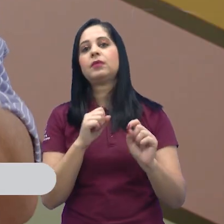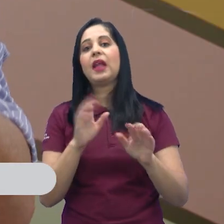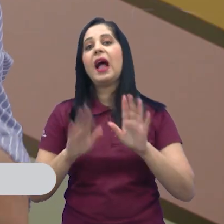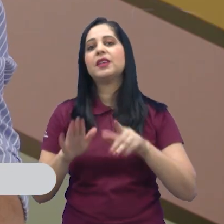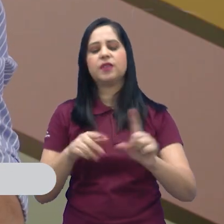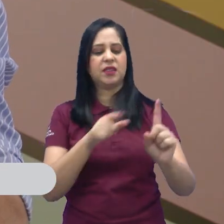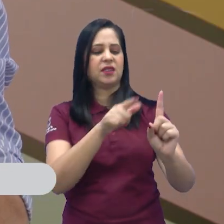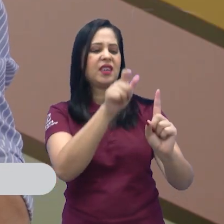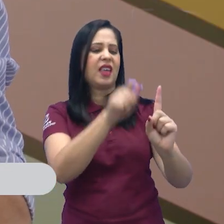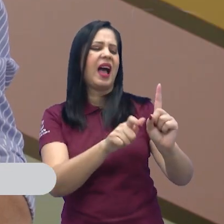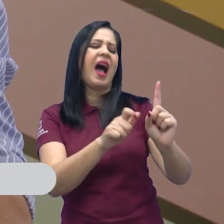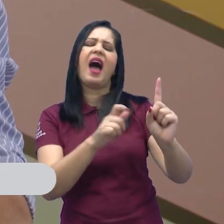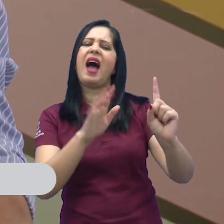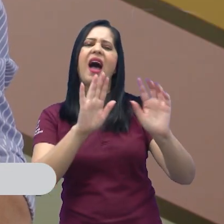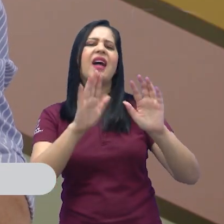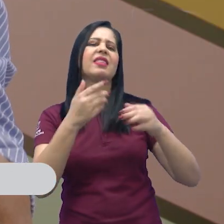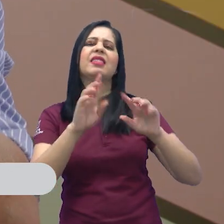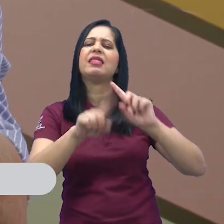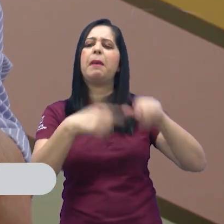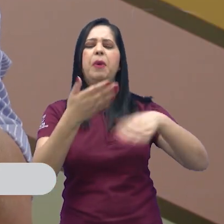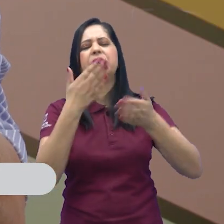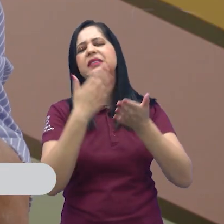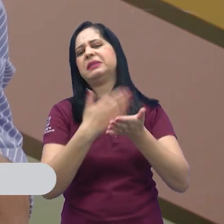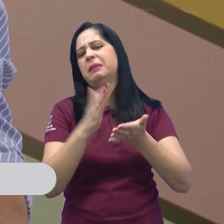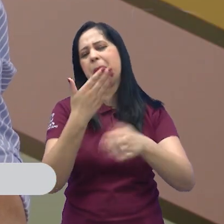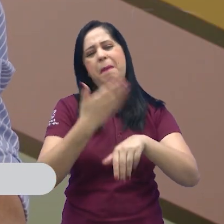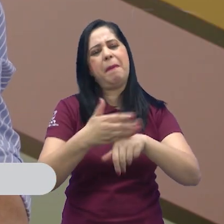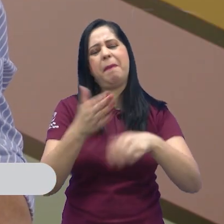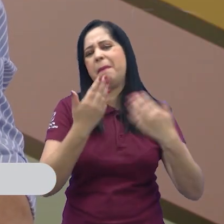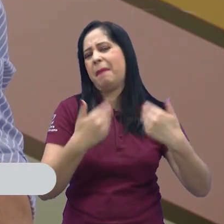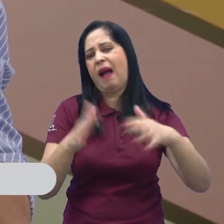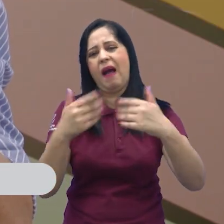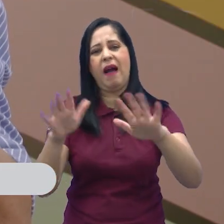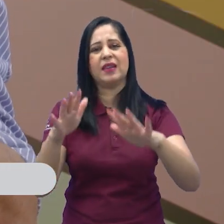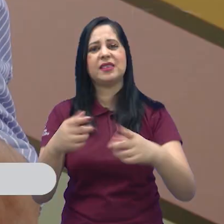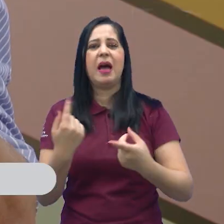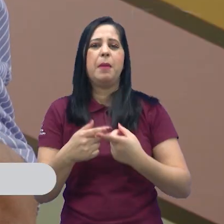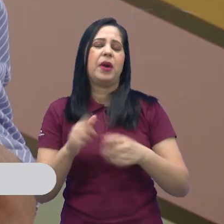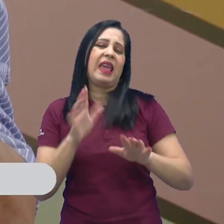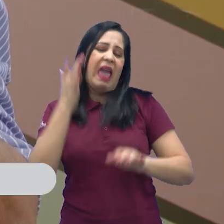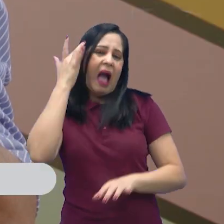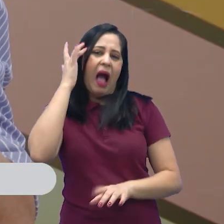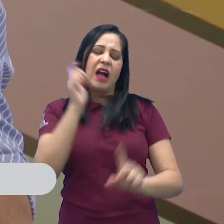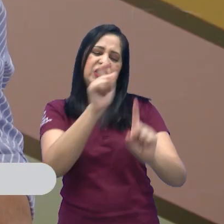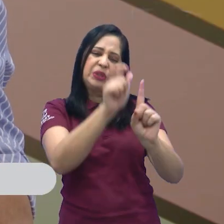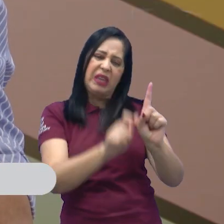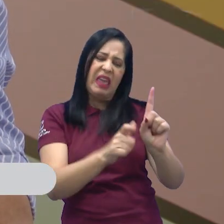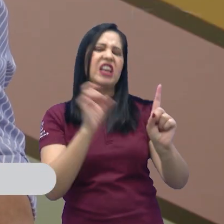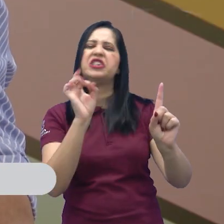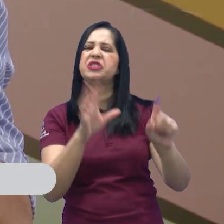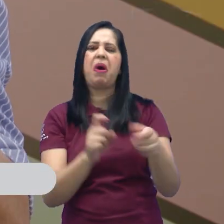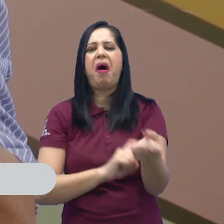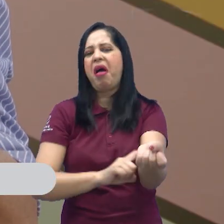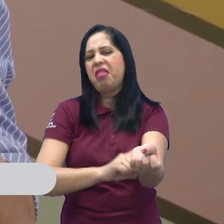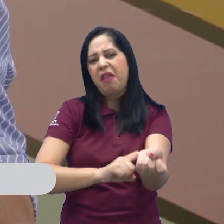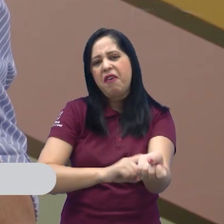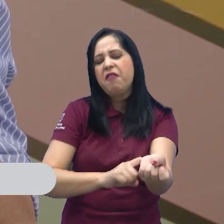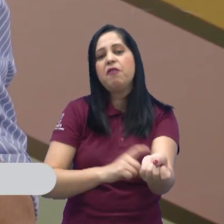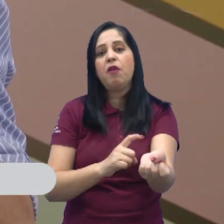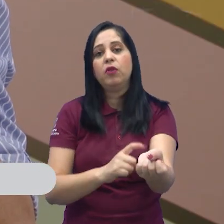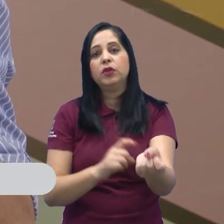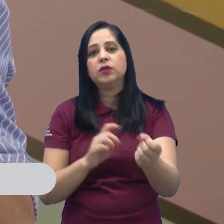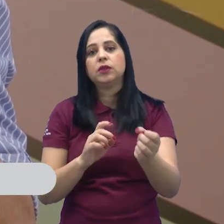é um momento que ele tem alguma coisa que não está bem na vida dele, está nervoso e tal, mas vai